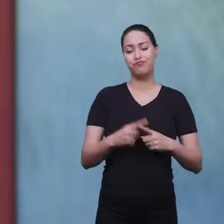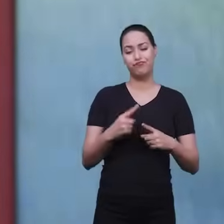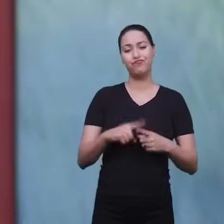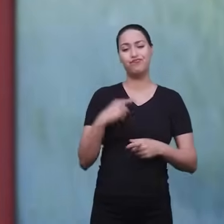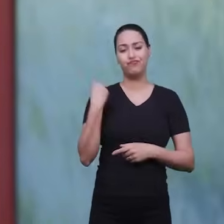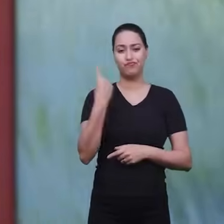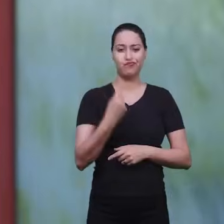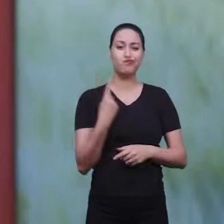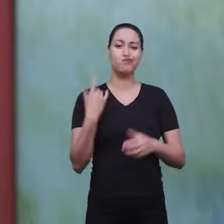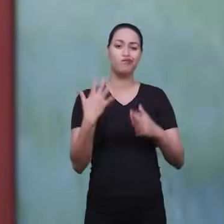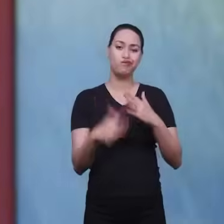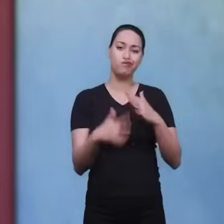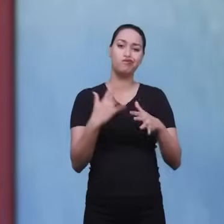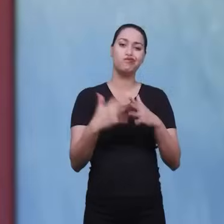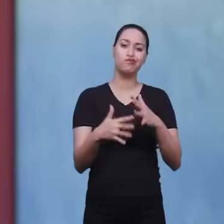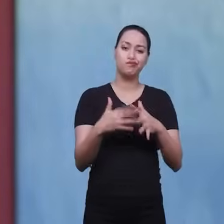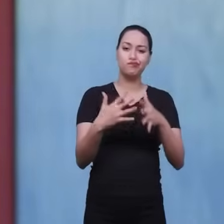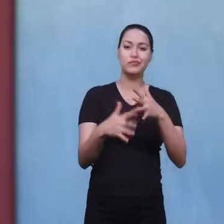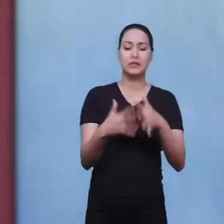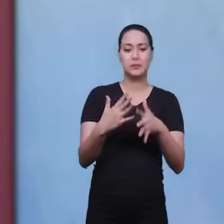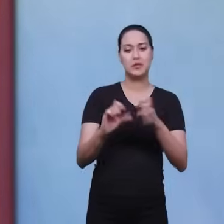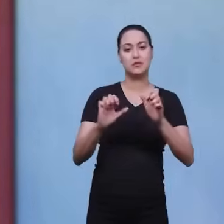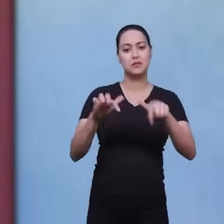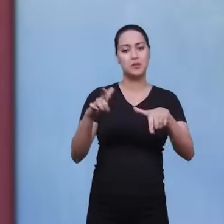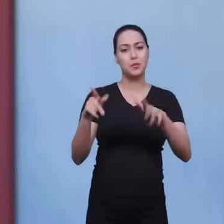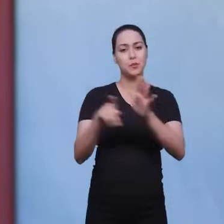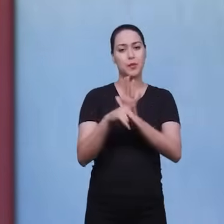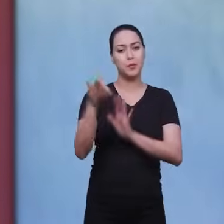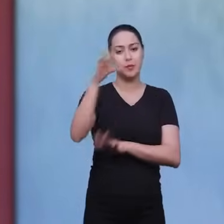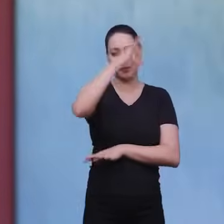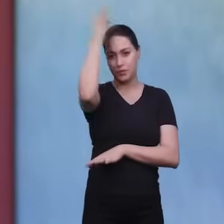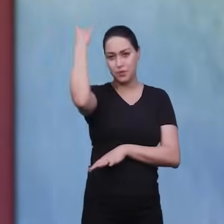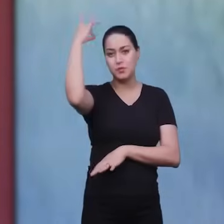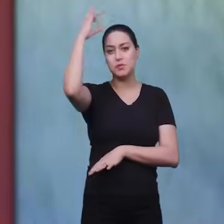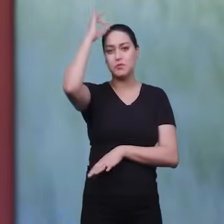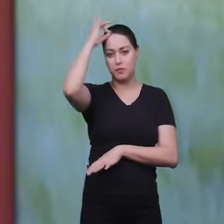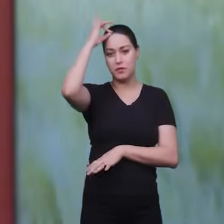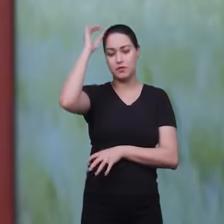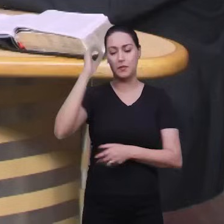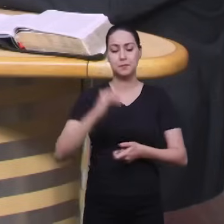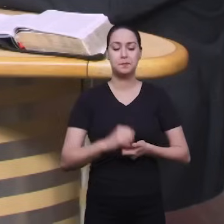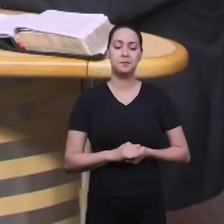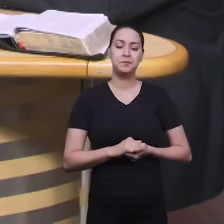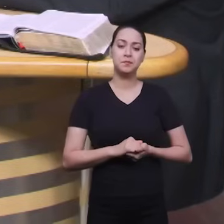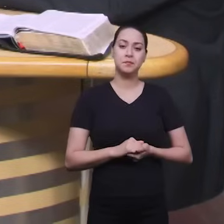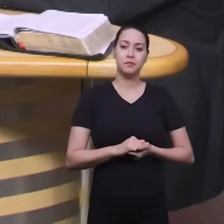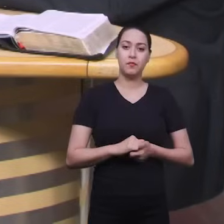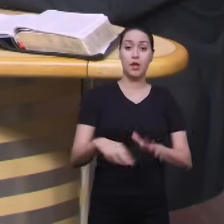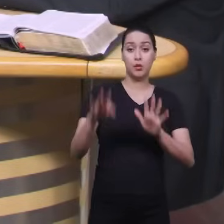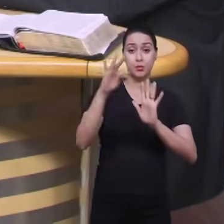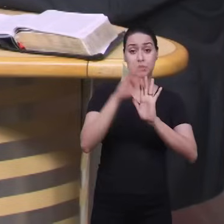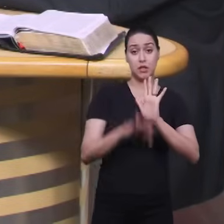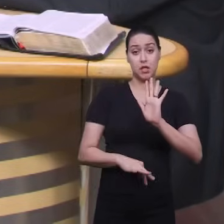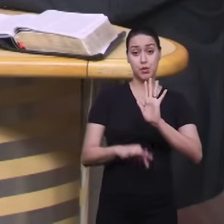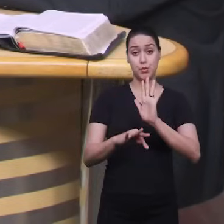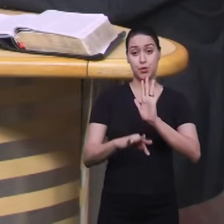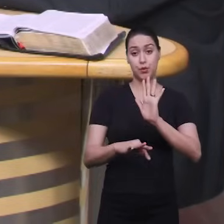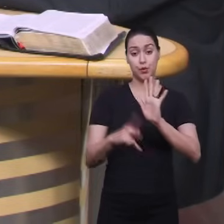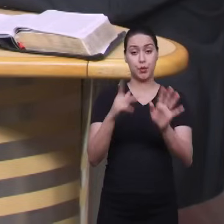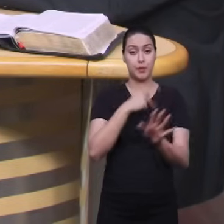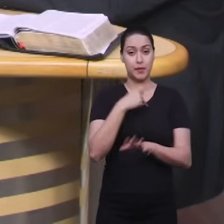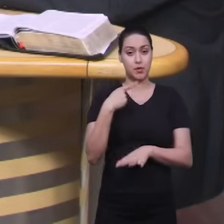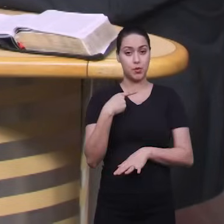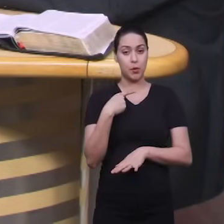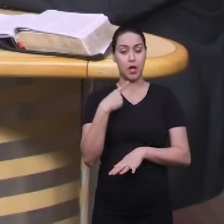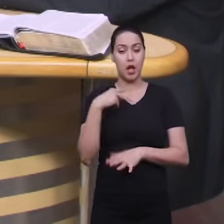alguns impedimentos né então é só não atrapalhar o espírito santo ele vai fazer agora dentro do texto que o Alexandre Brasil